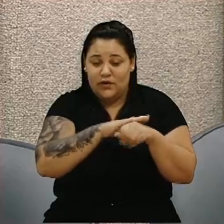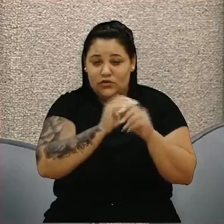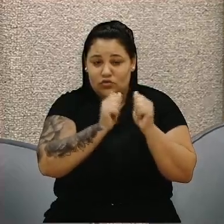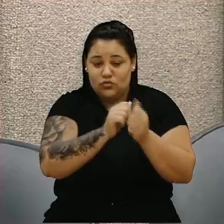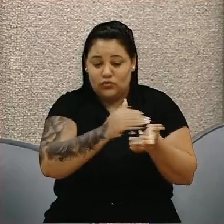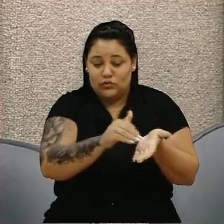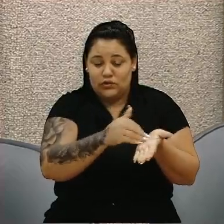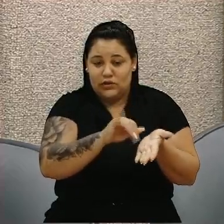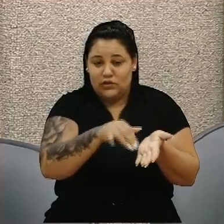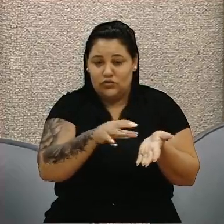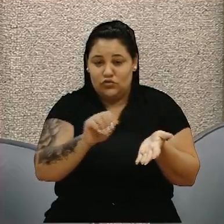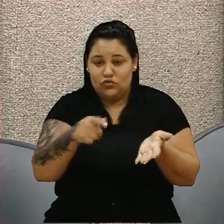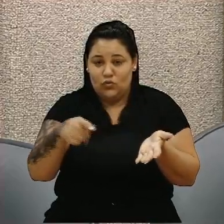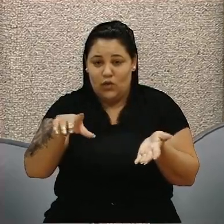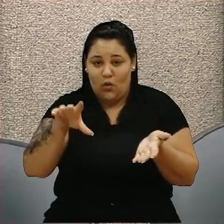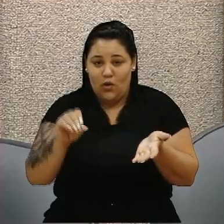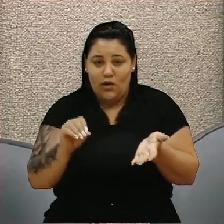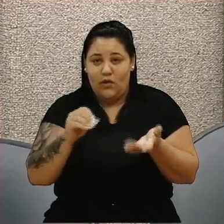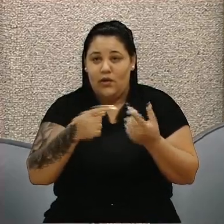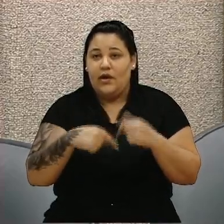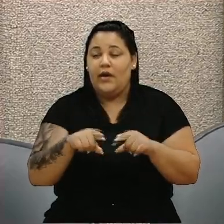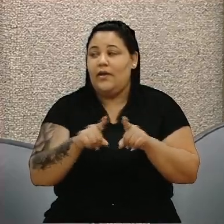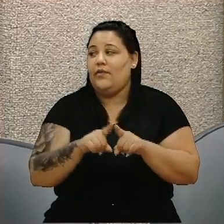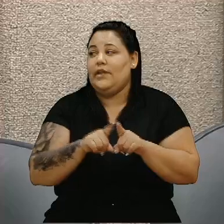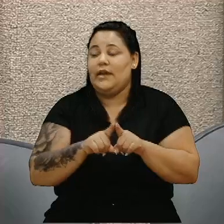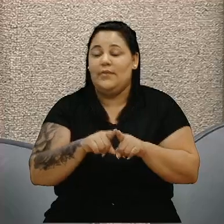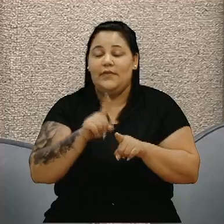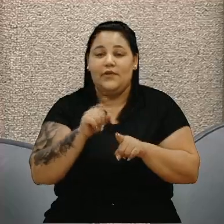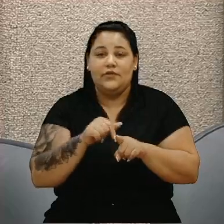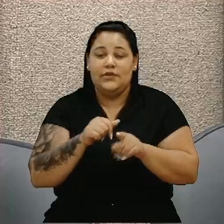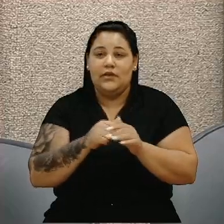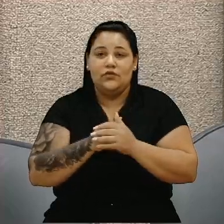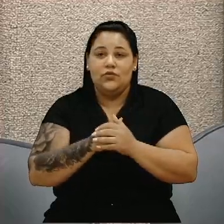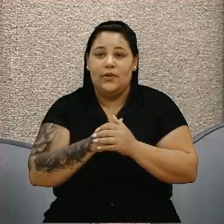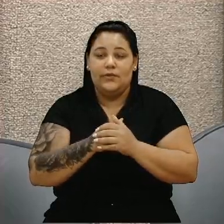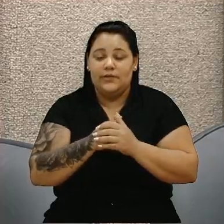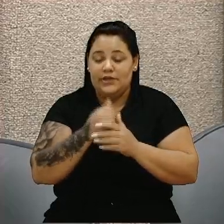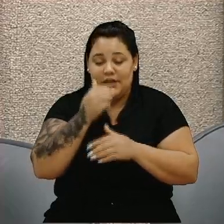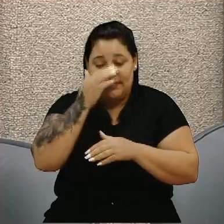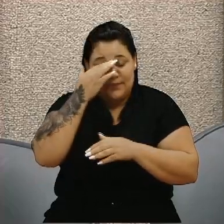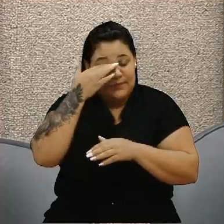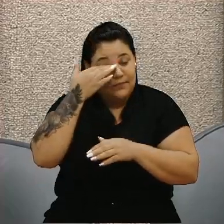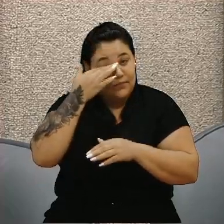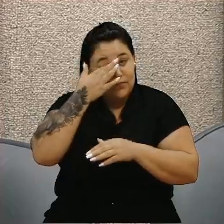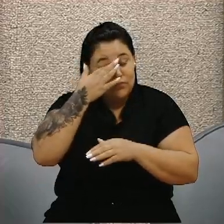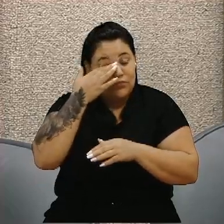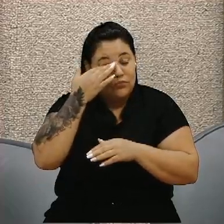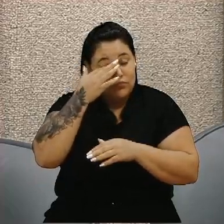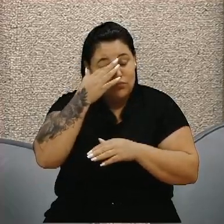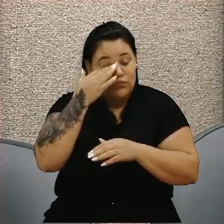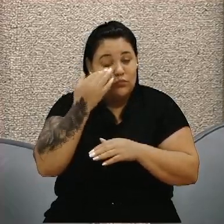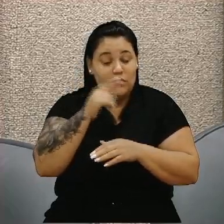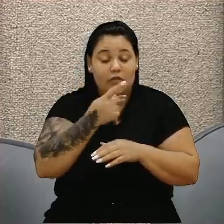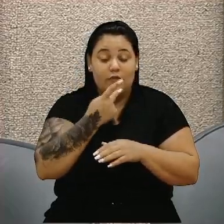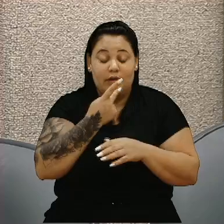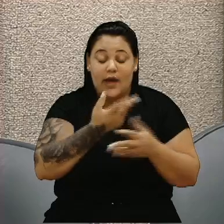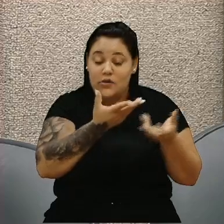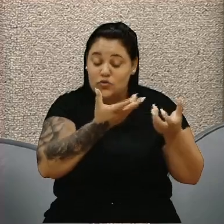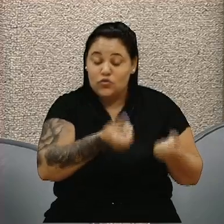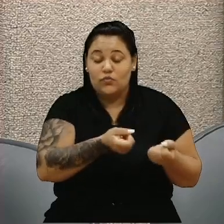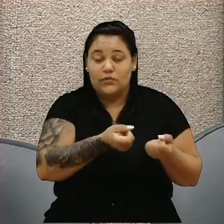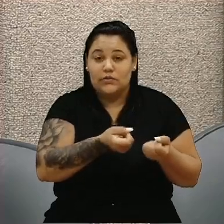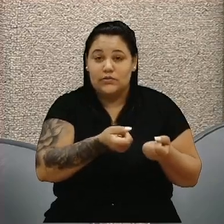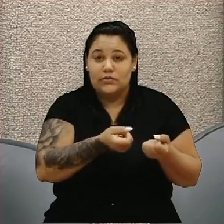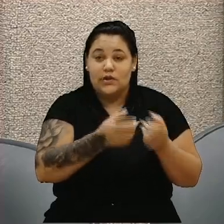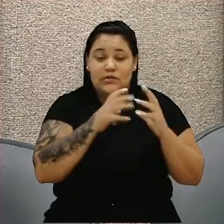Ues, estava para ser nomeado secretário, e a primeira coisa que eu disse para ele foi: assume a Secretaria de